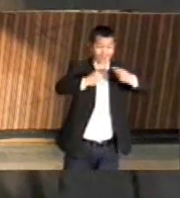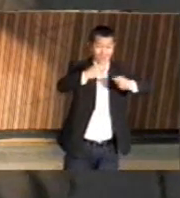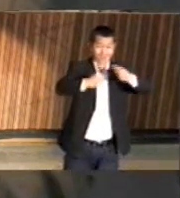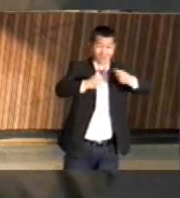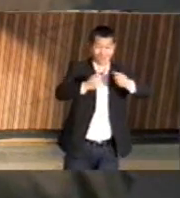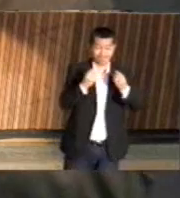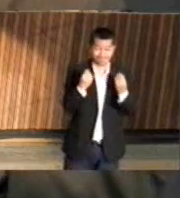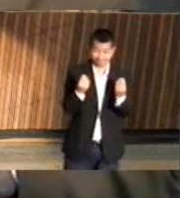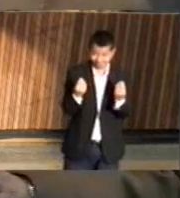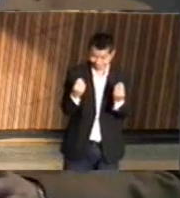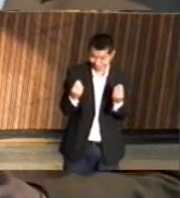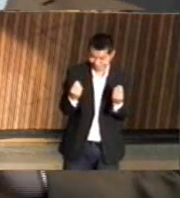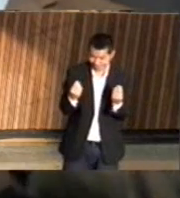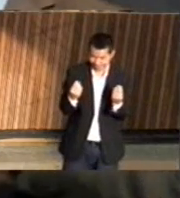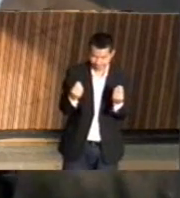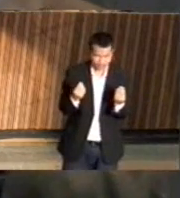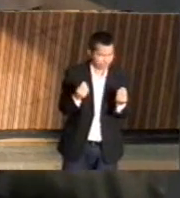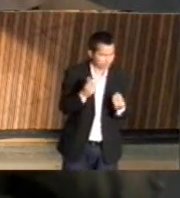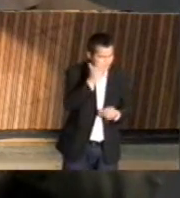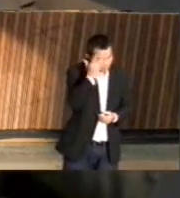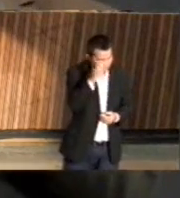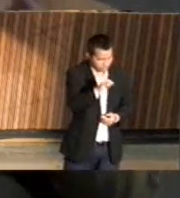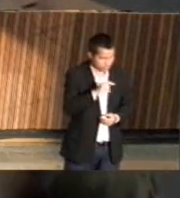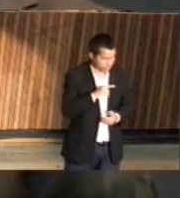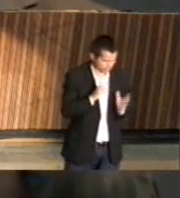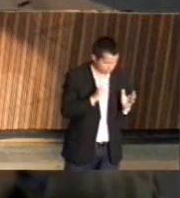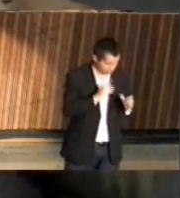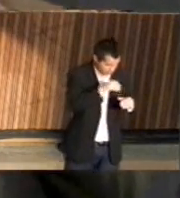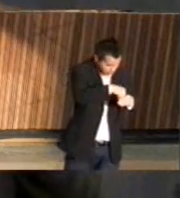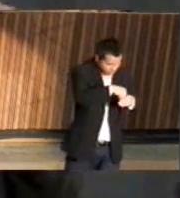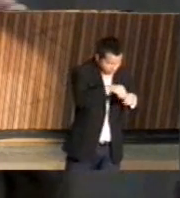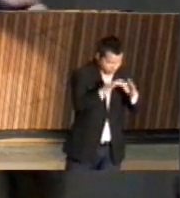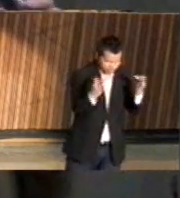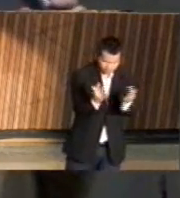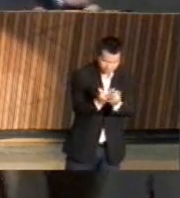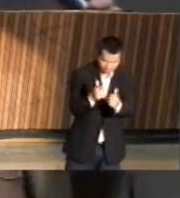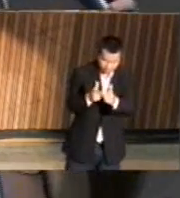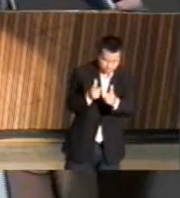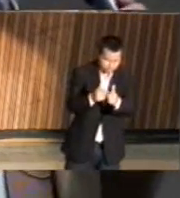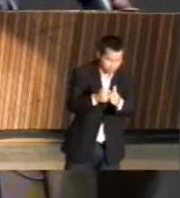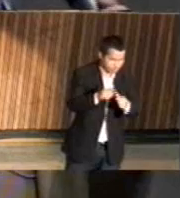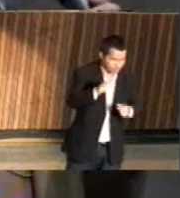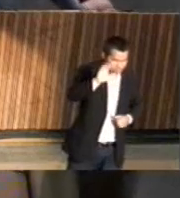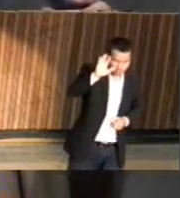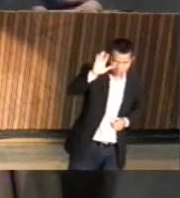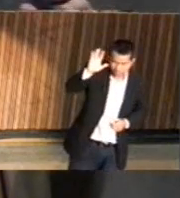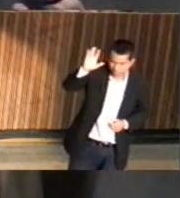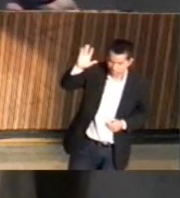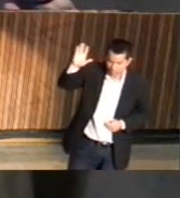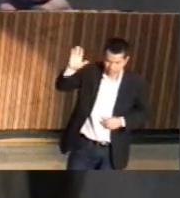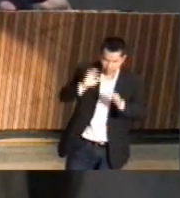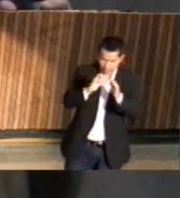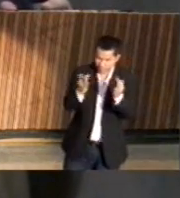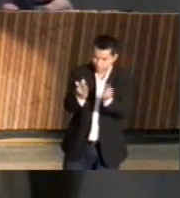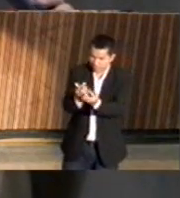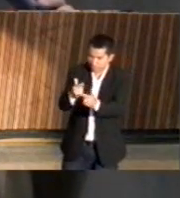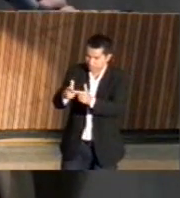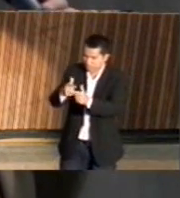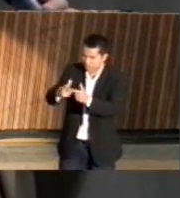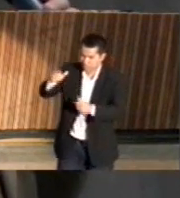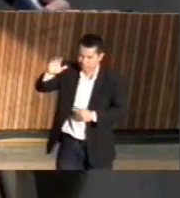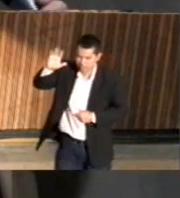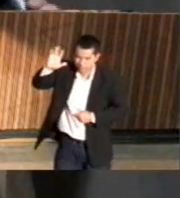não sei se você já teve um problema sério de família. Quantos aqui já tiveram um problema sério de família? Levanta a mão.